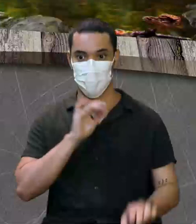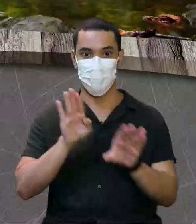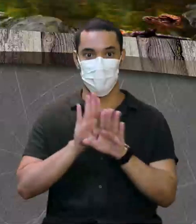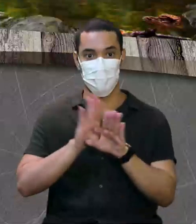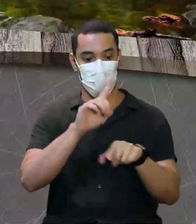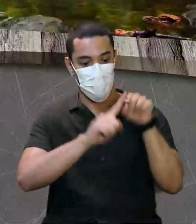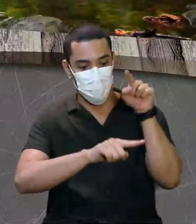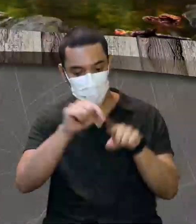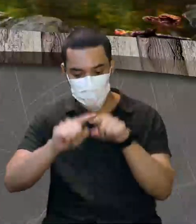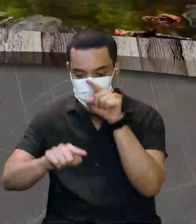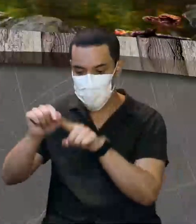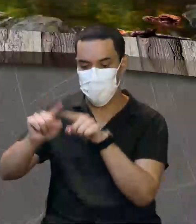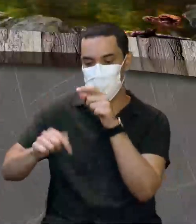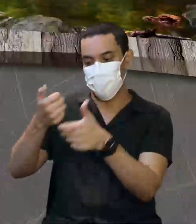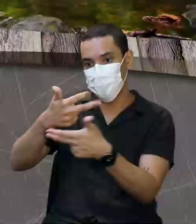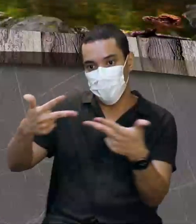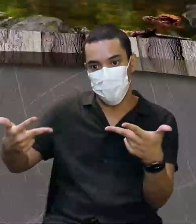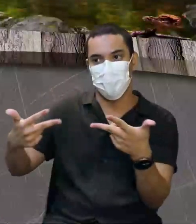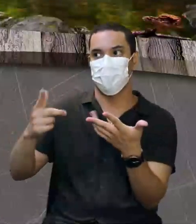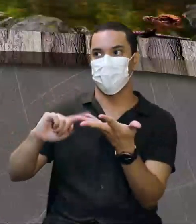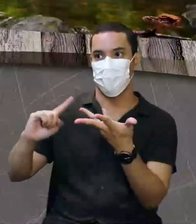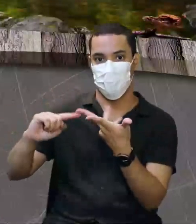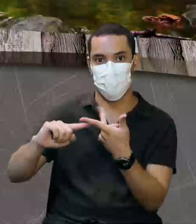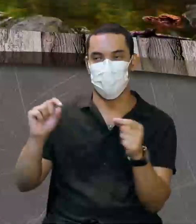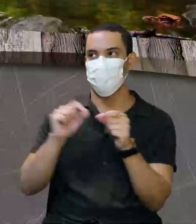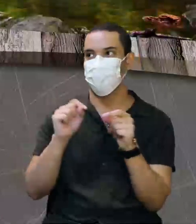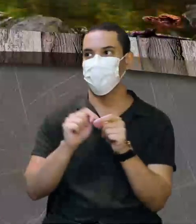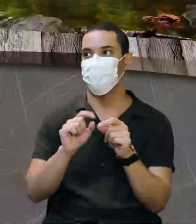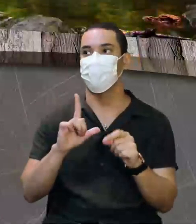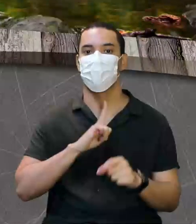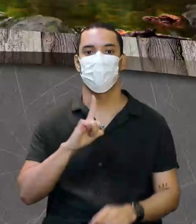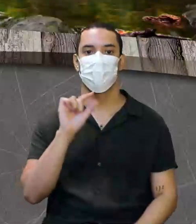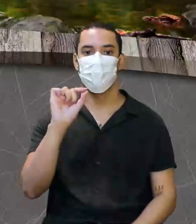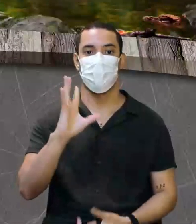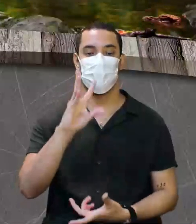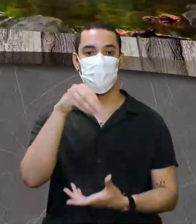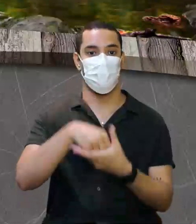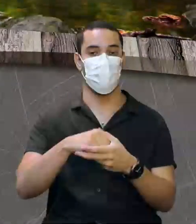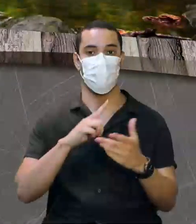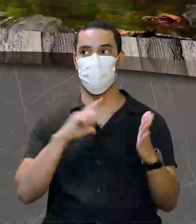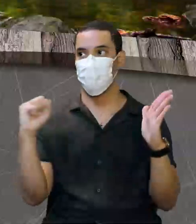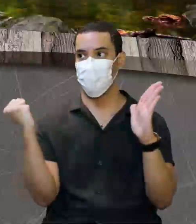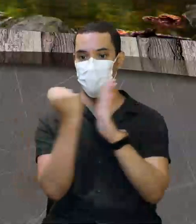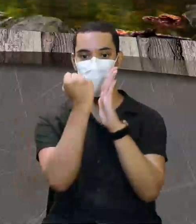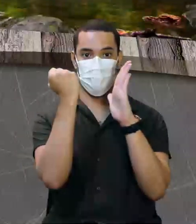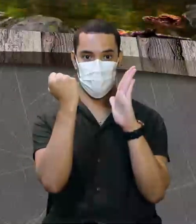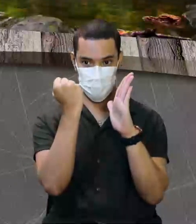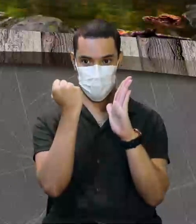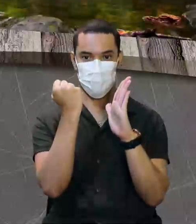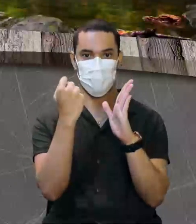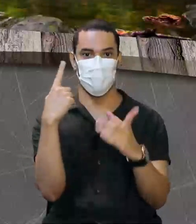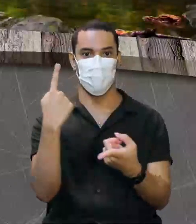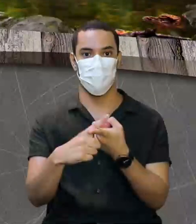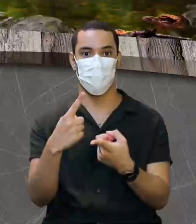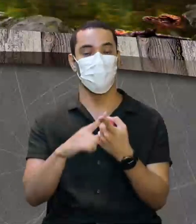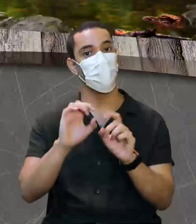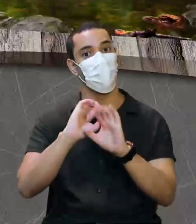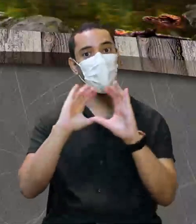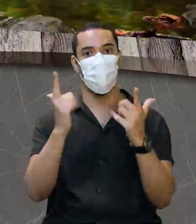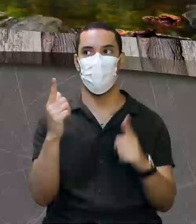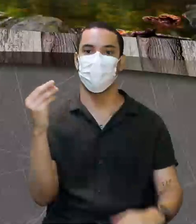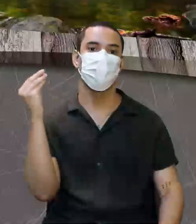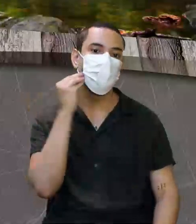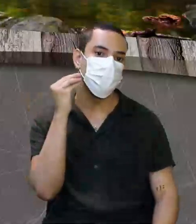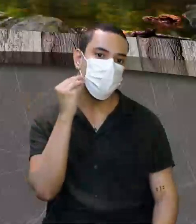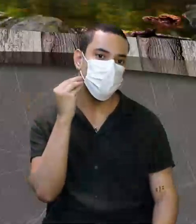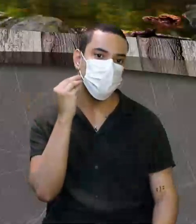objetos, de algumas pegadas, de algumas situações que marcaram evidências